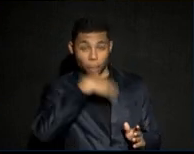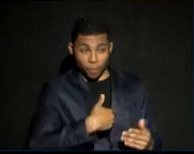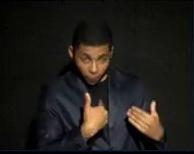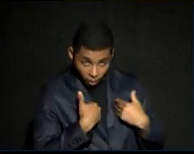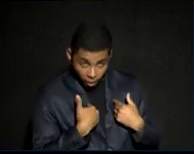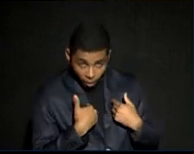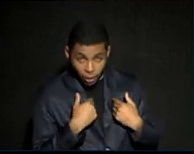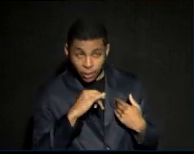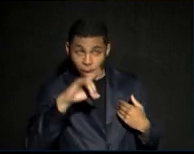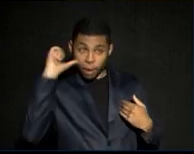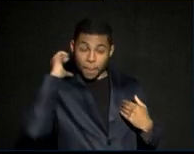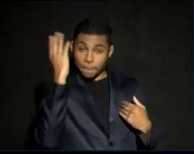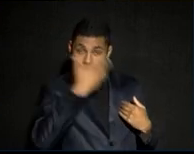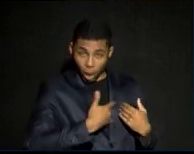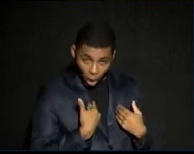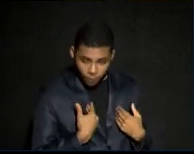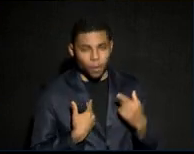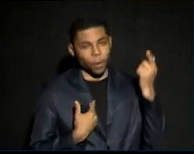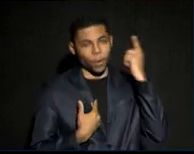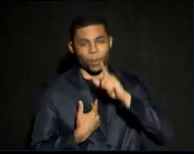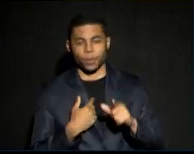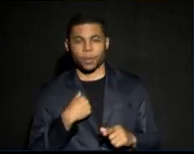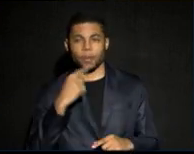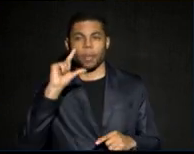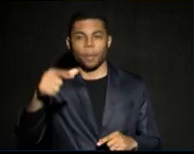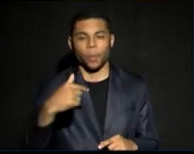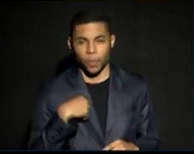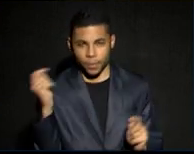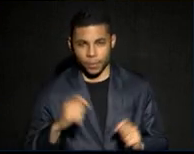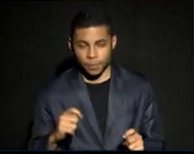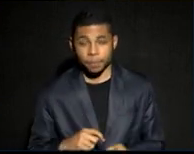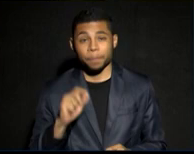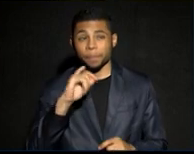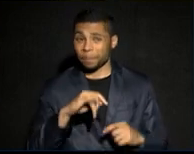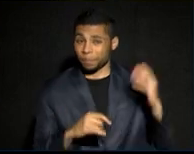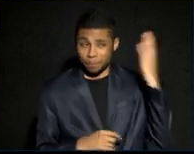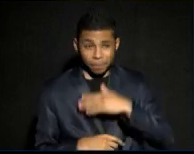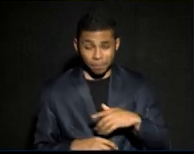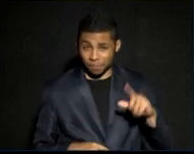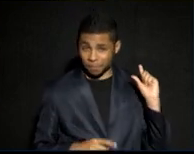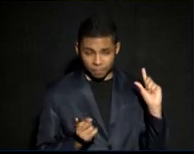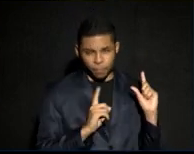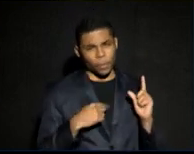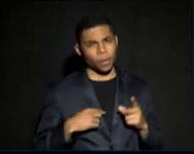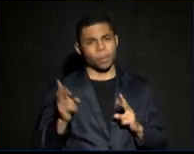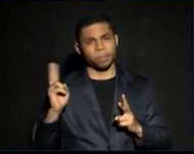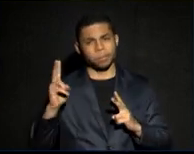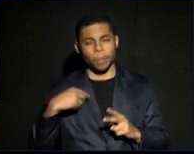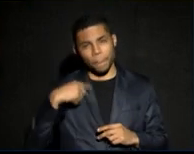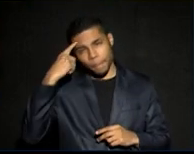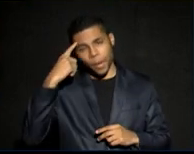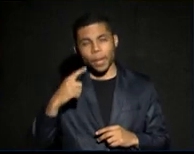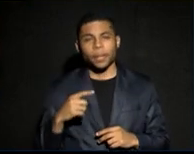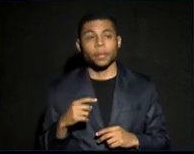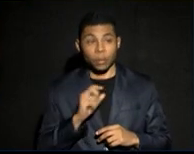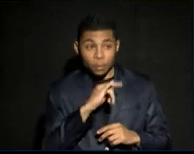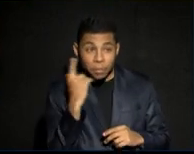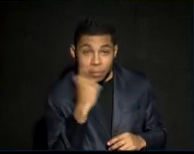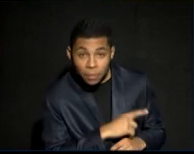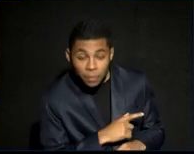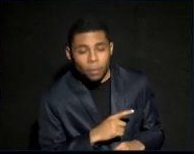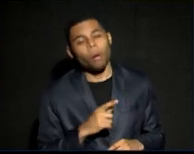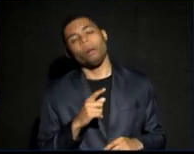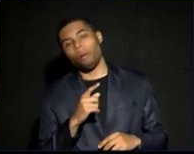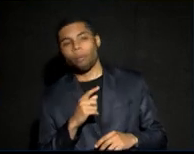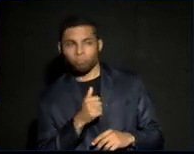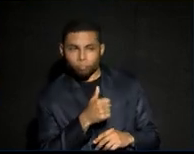não for comprovado Sila ela continua estatal fazendo a sua performance do ponto de vista está tal então que vai balizar